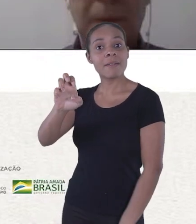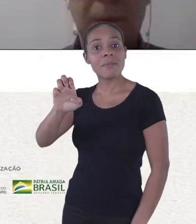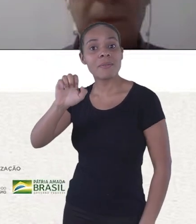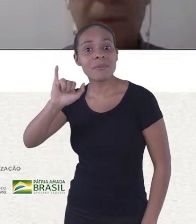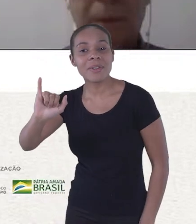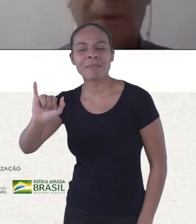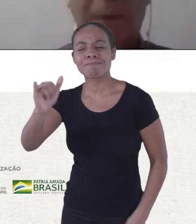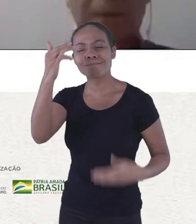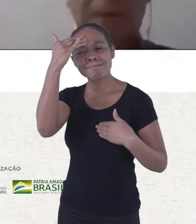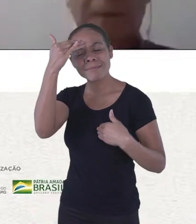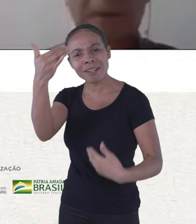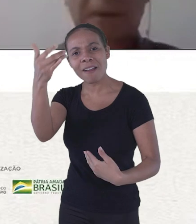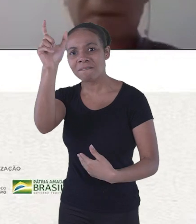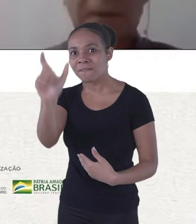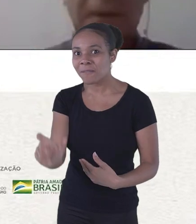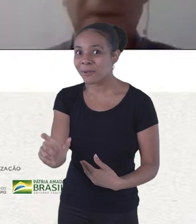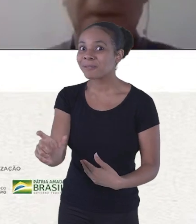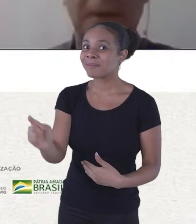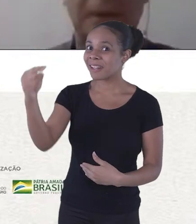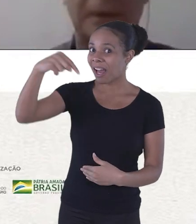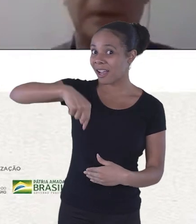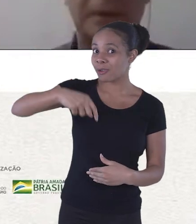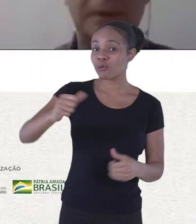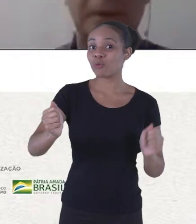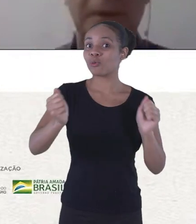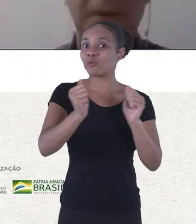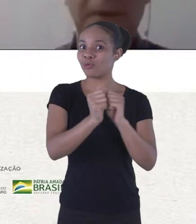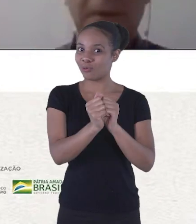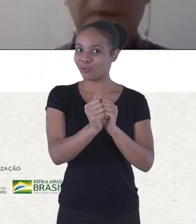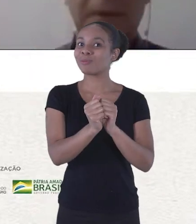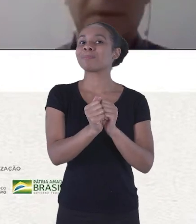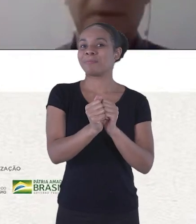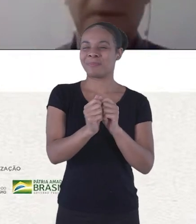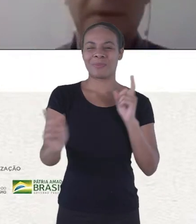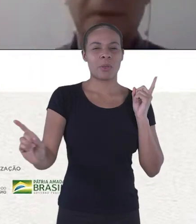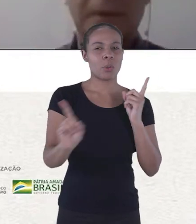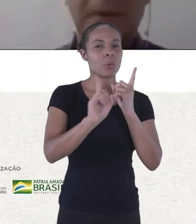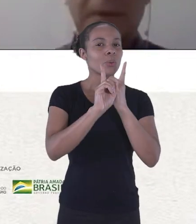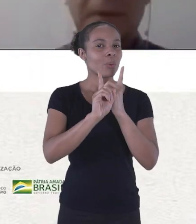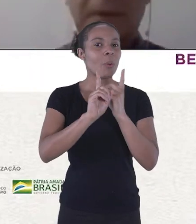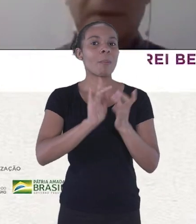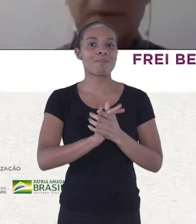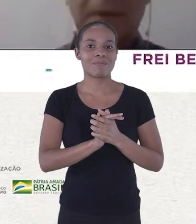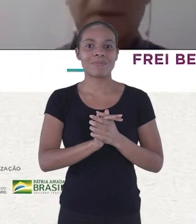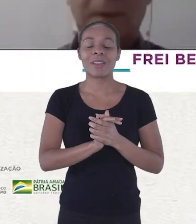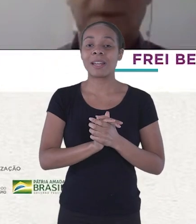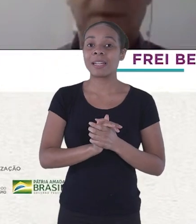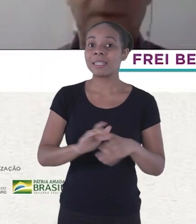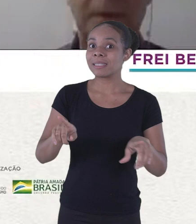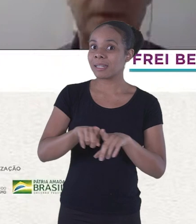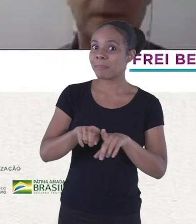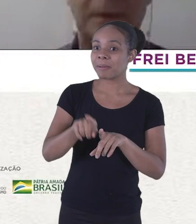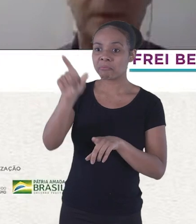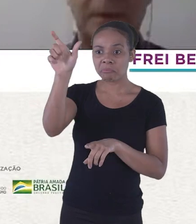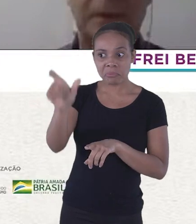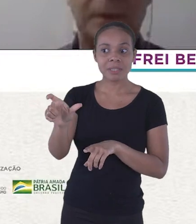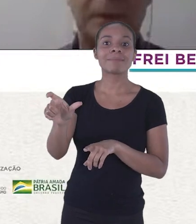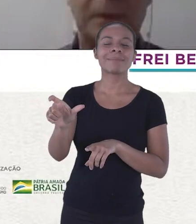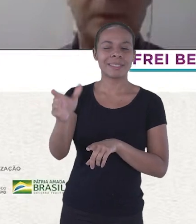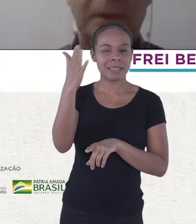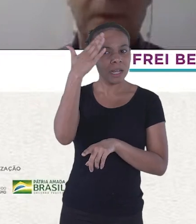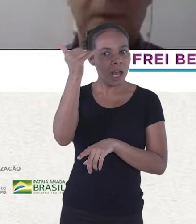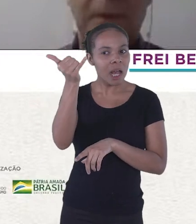convidado especial desse nosso encontro, mas também remete à história dos 35 anos do projeto Sempre um